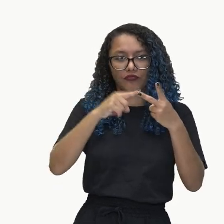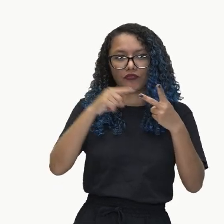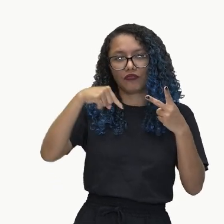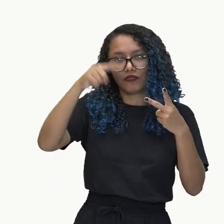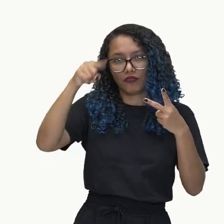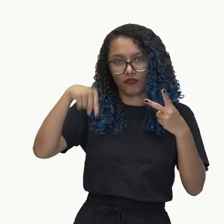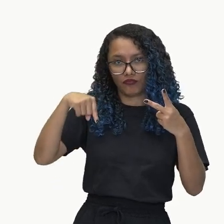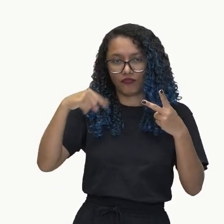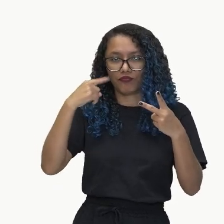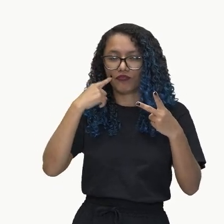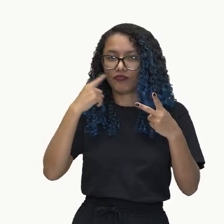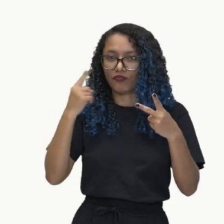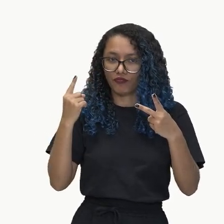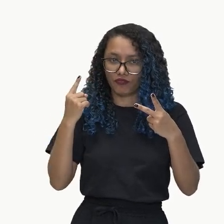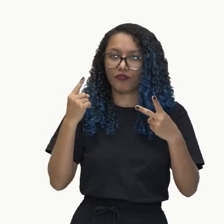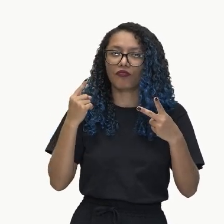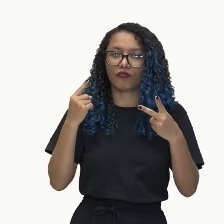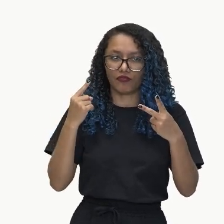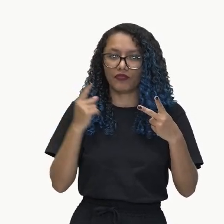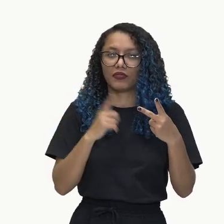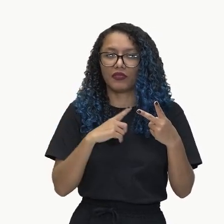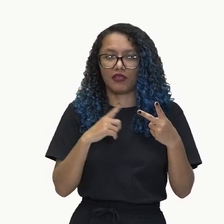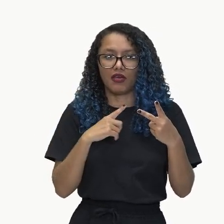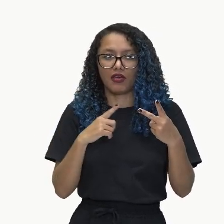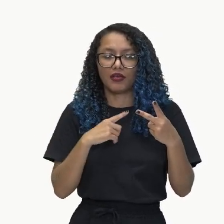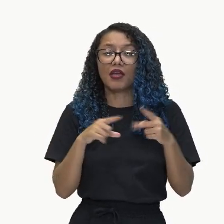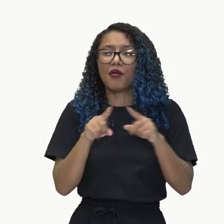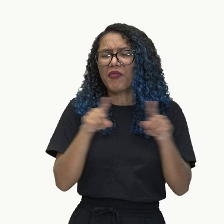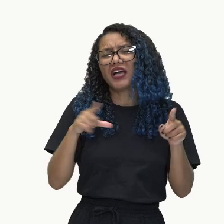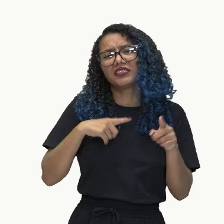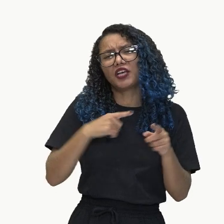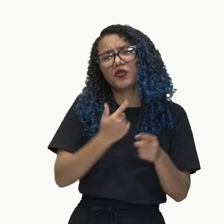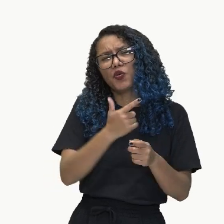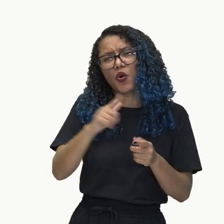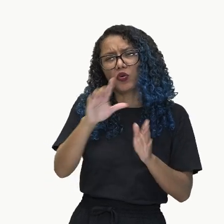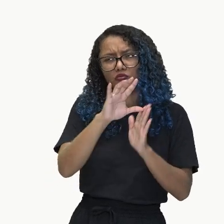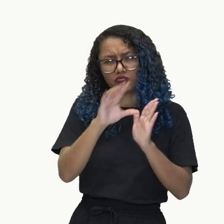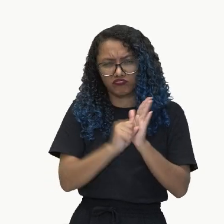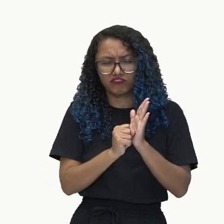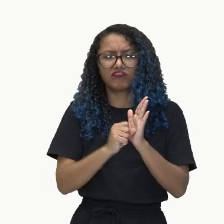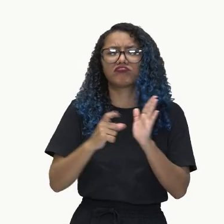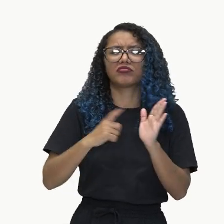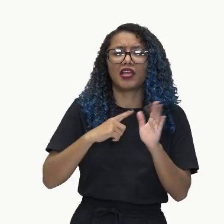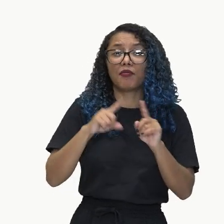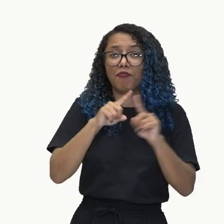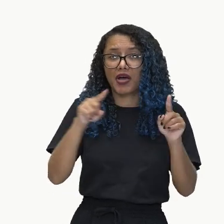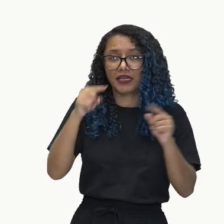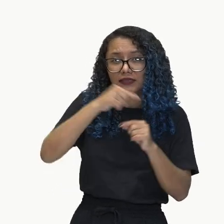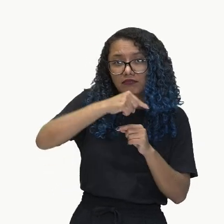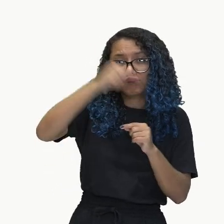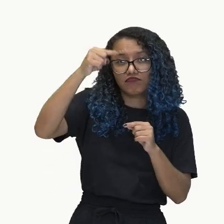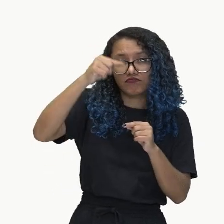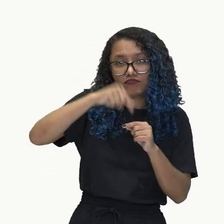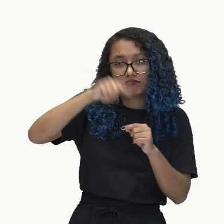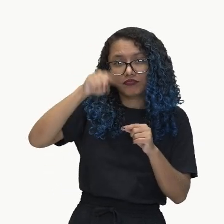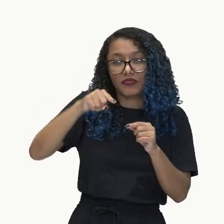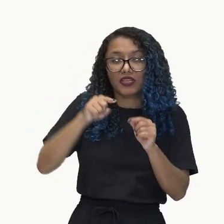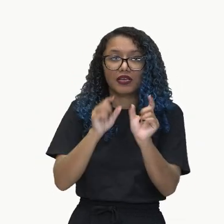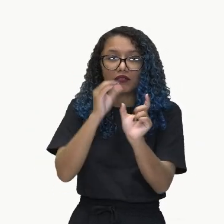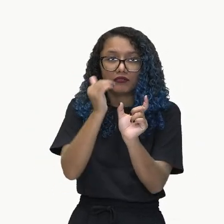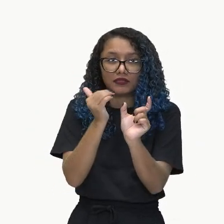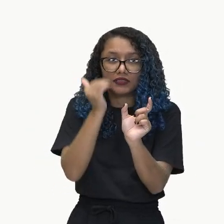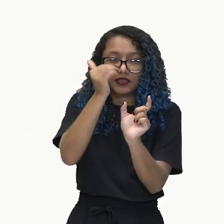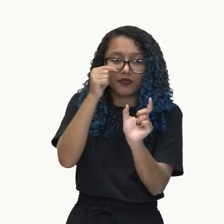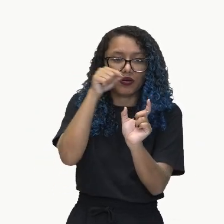verdade nós temos no no português outros sinais gráficos mas não são acentos como o tio a